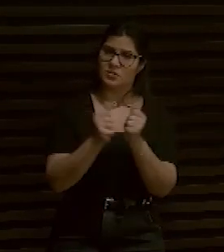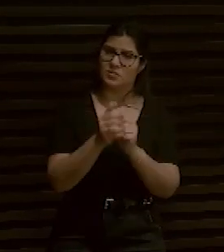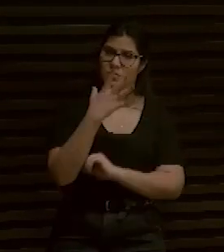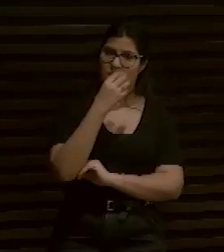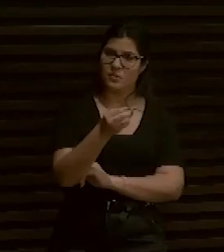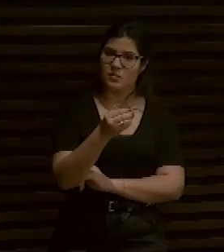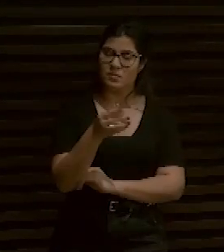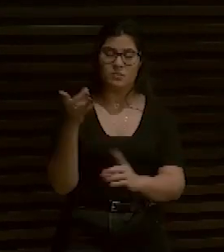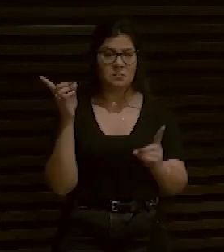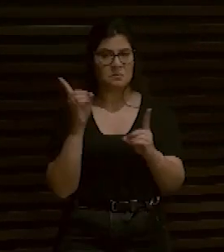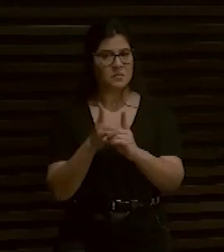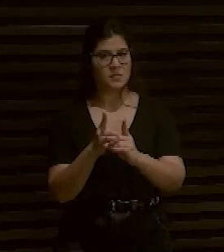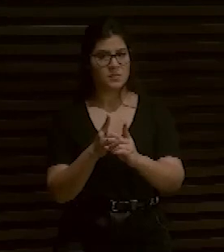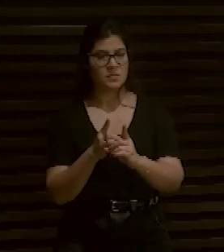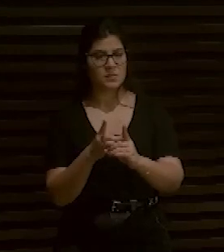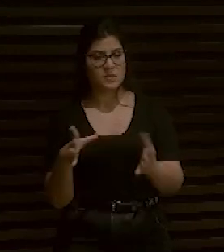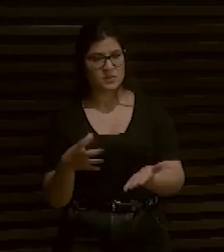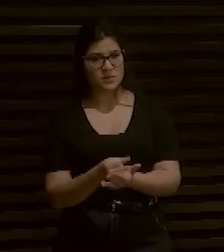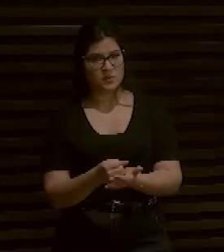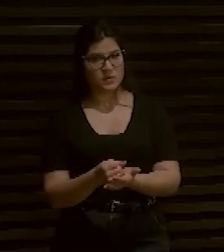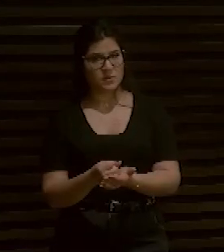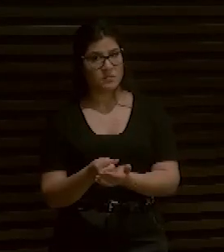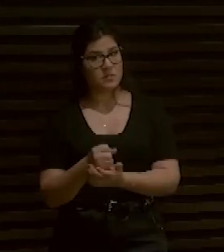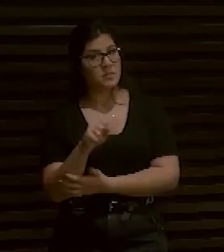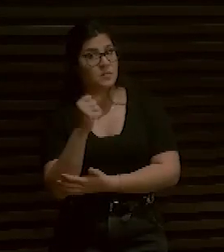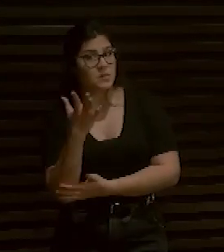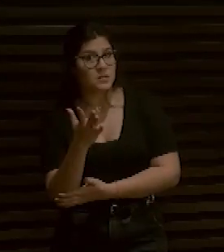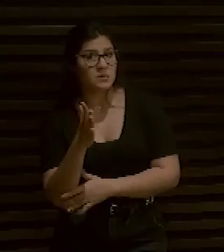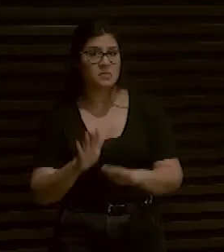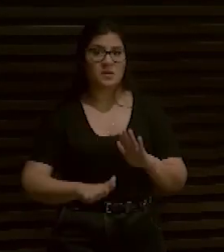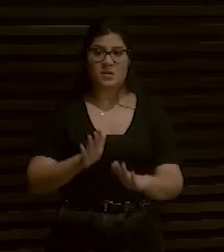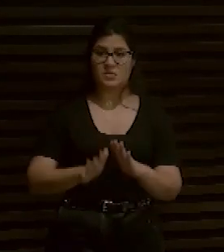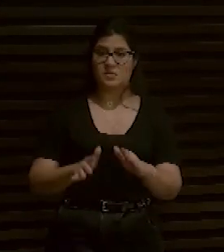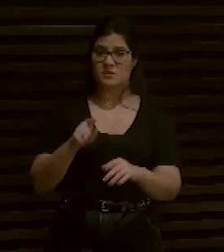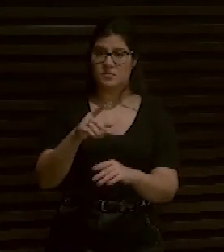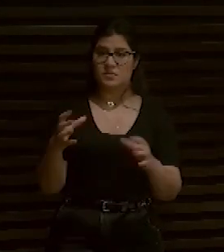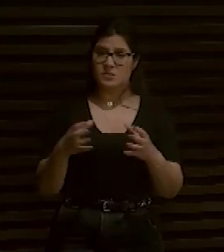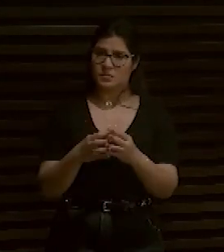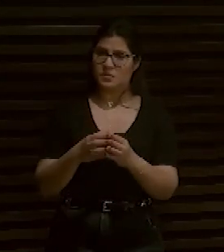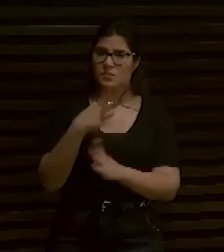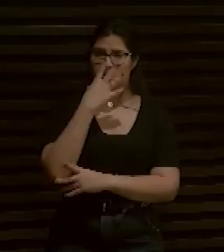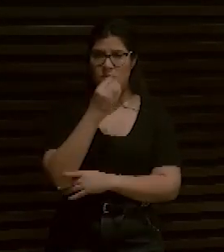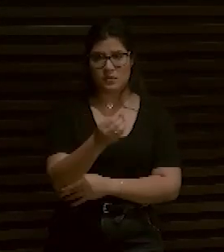fim de alcançá-los, talvez você faça parte dessa matilha.